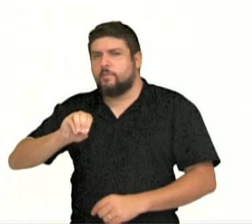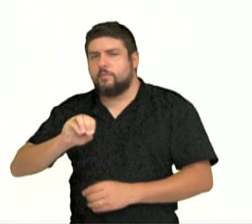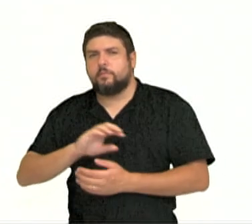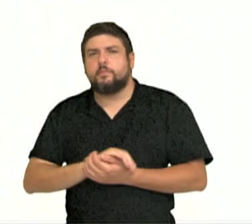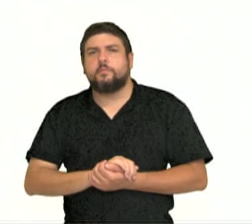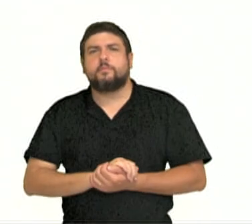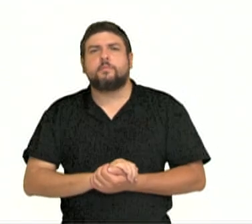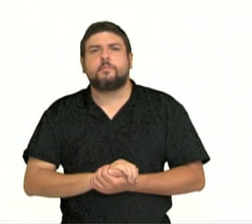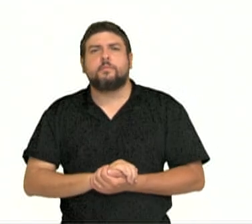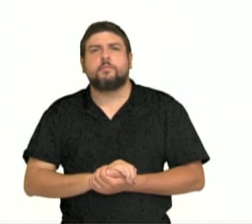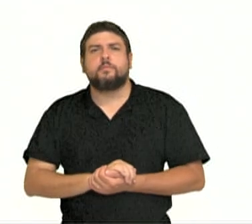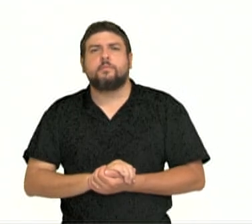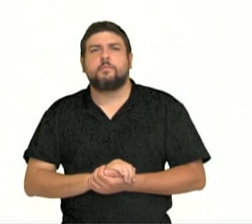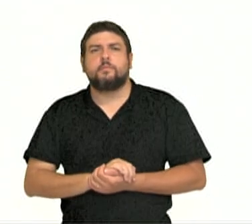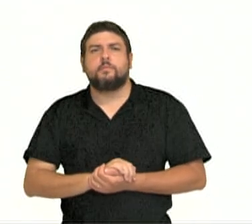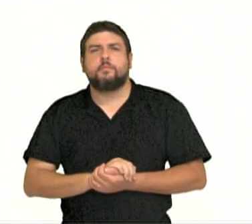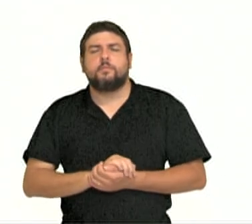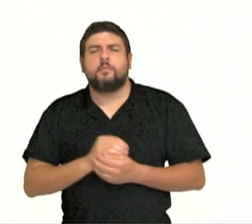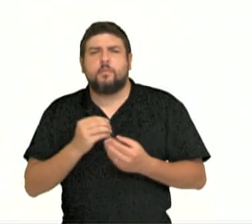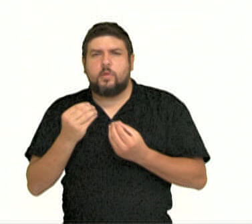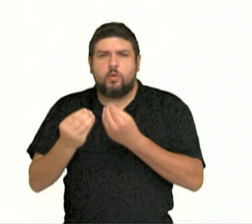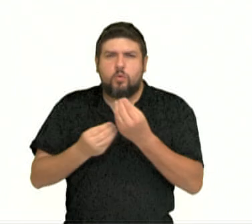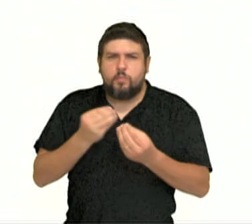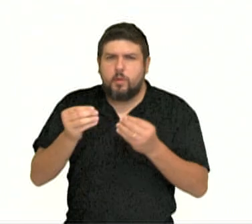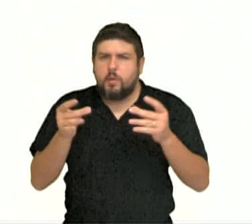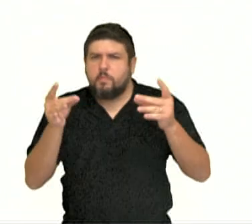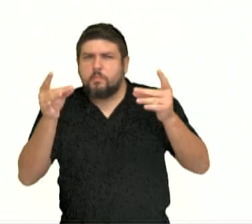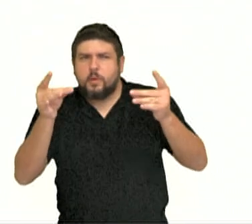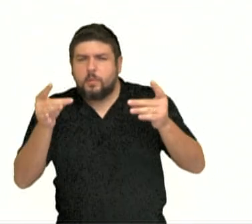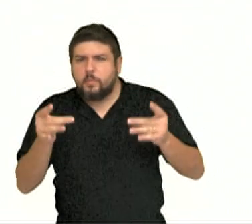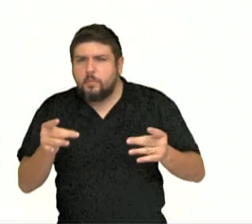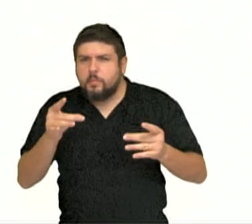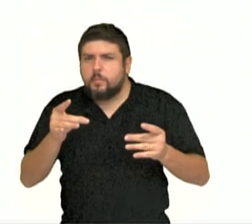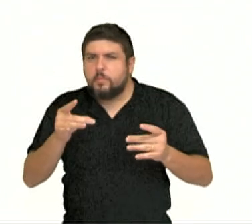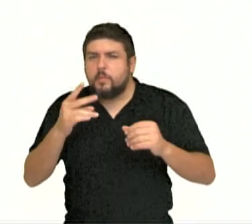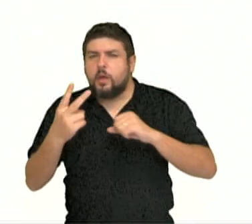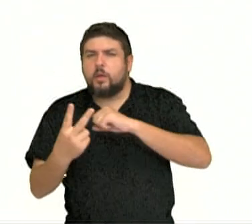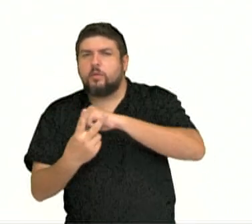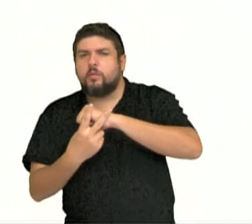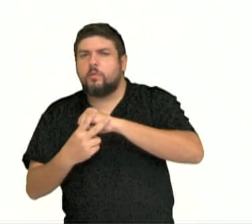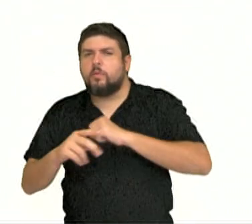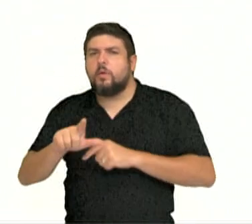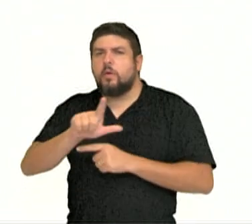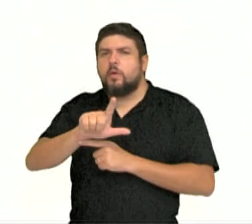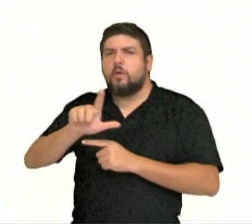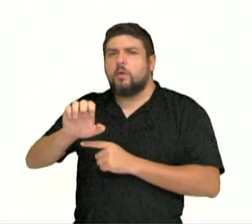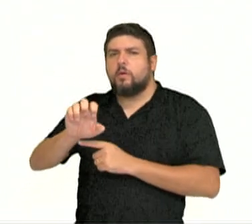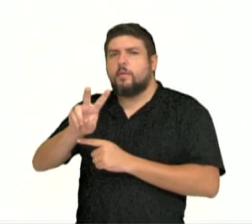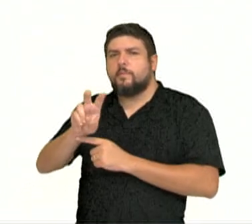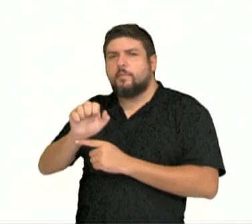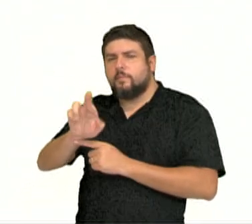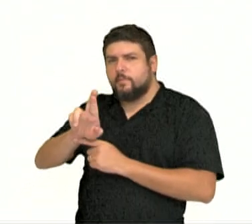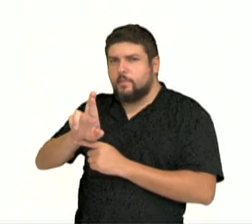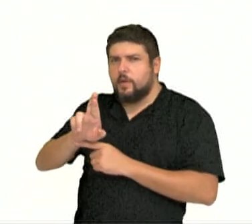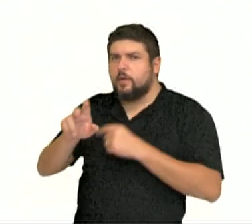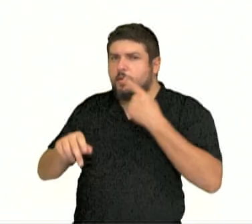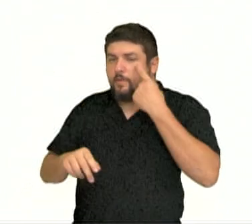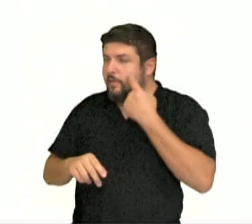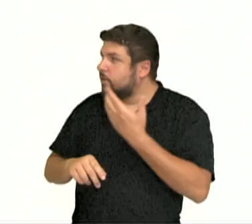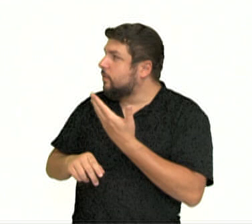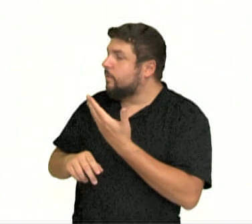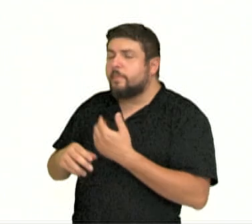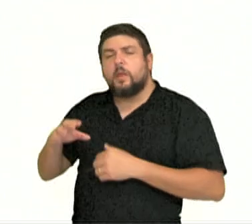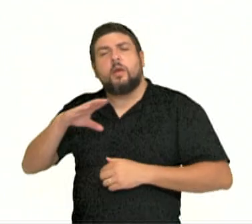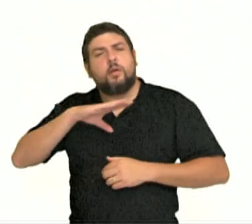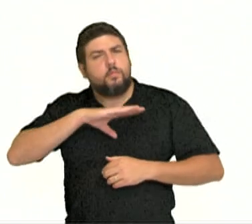como eu vou agora descrever as pessoas usando o verbo llevar, o verbo levar. Em português a gente não